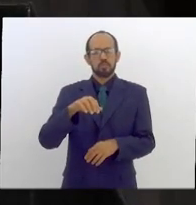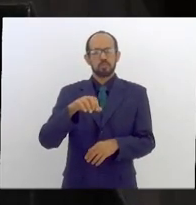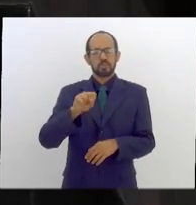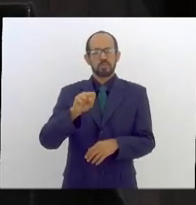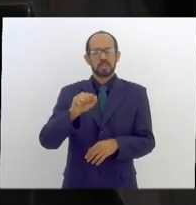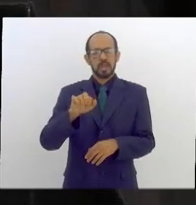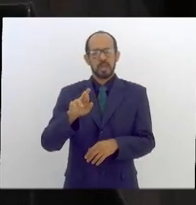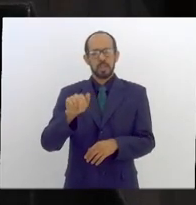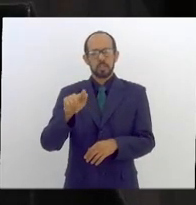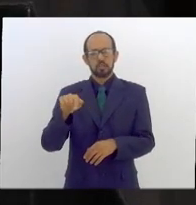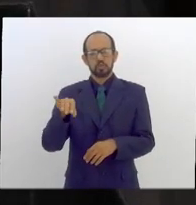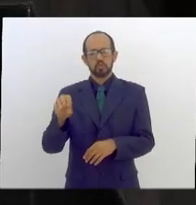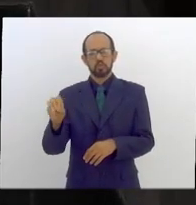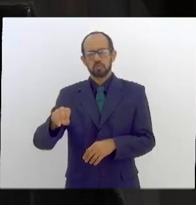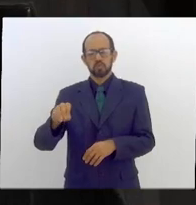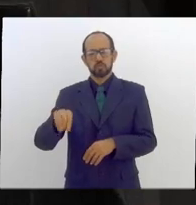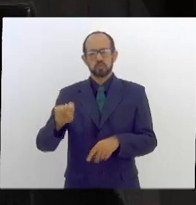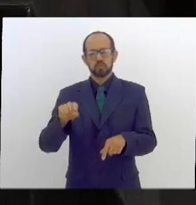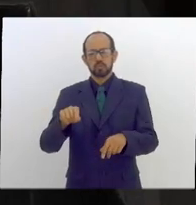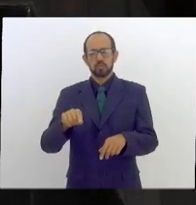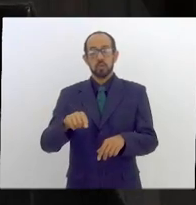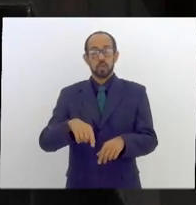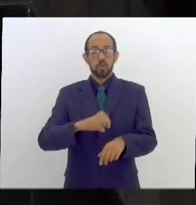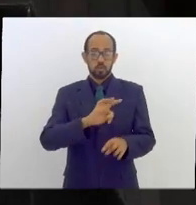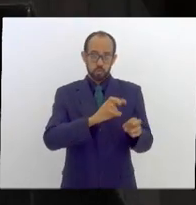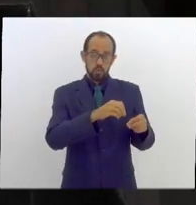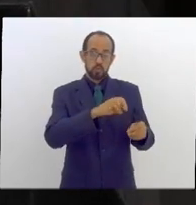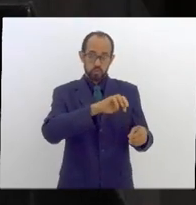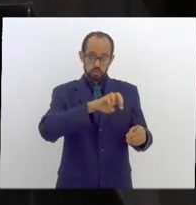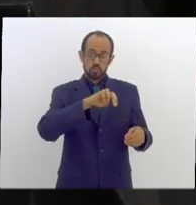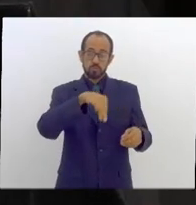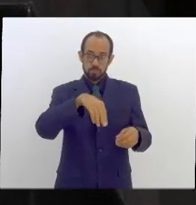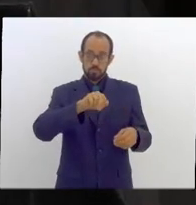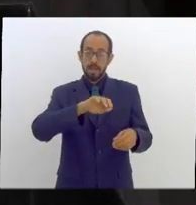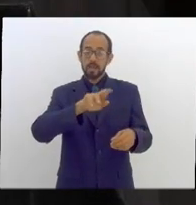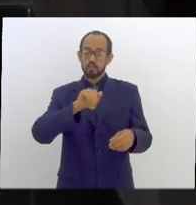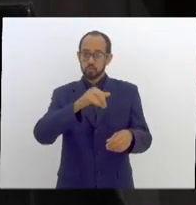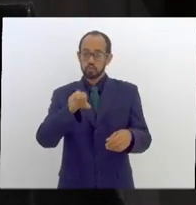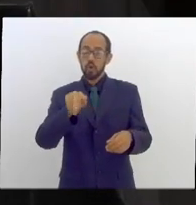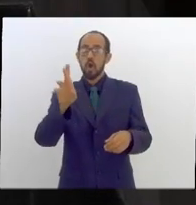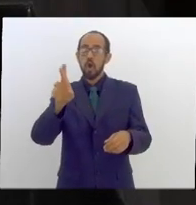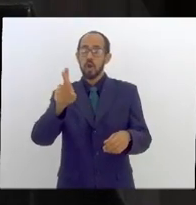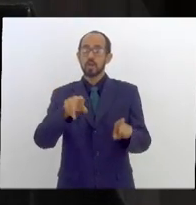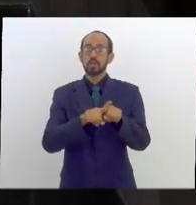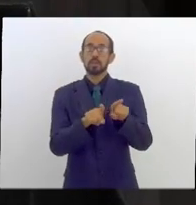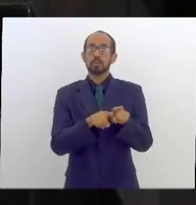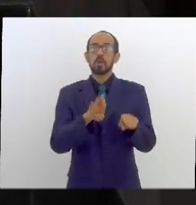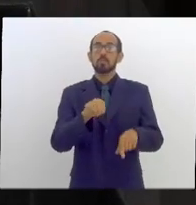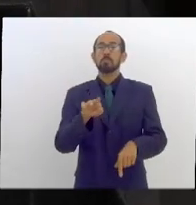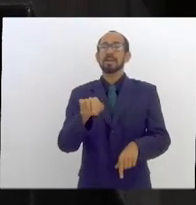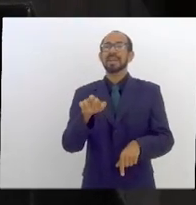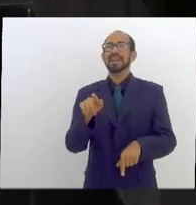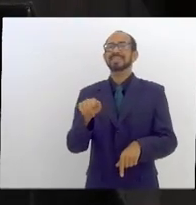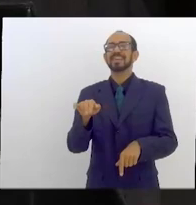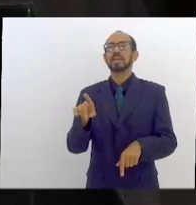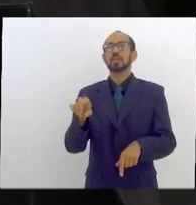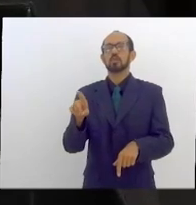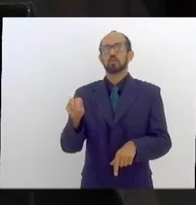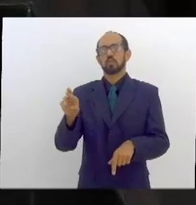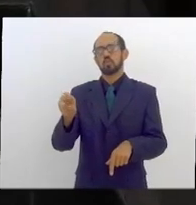Sérgio Barros de Oliveira, Brigadeiro Engenheiro Alexandre Arthur Macena Javoski e